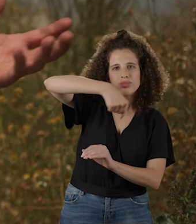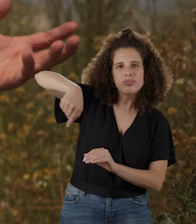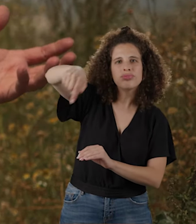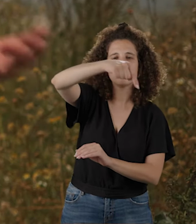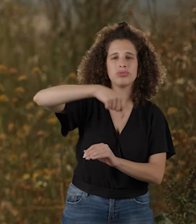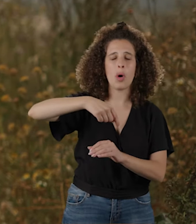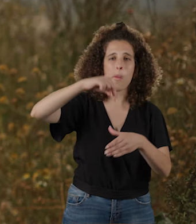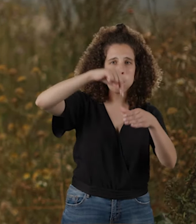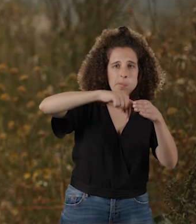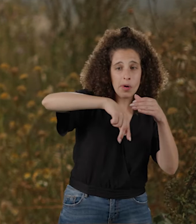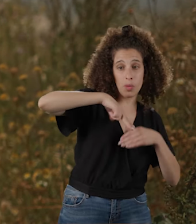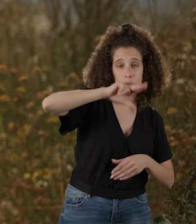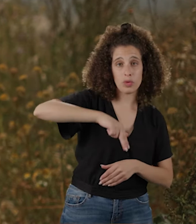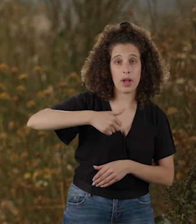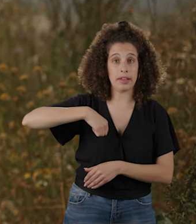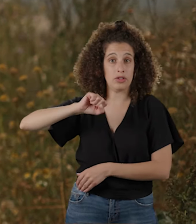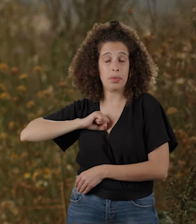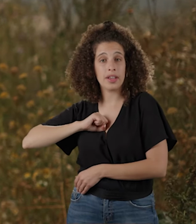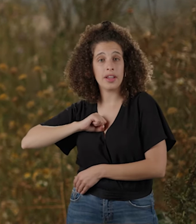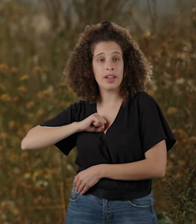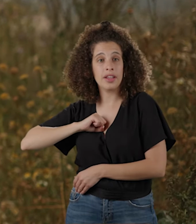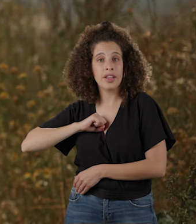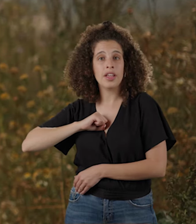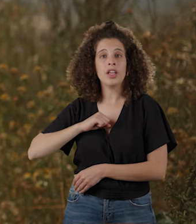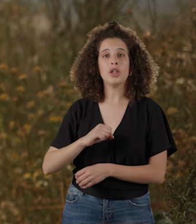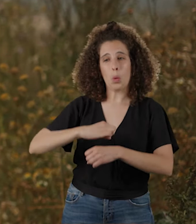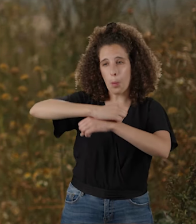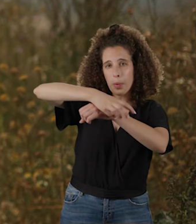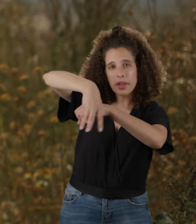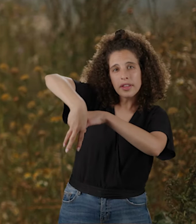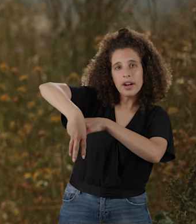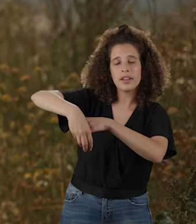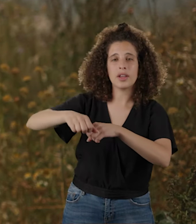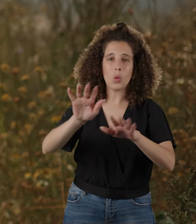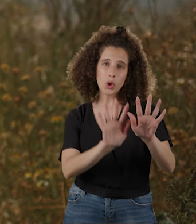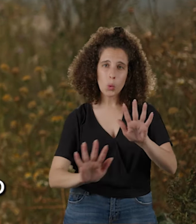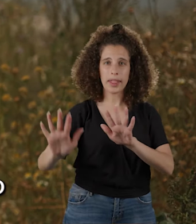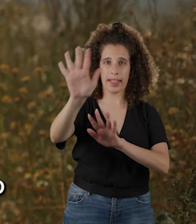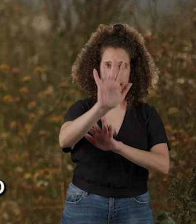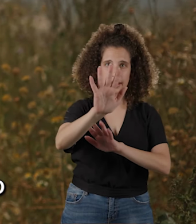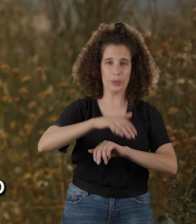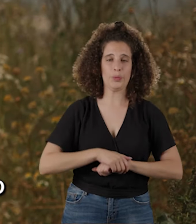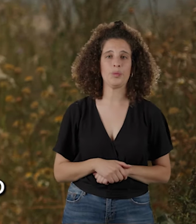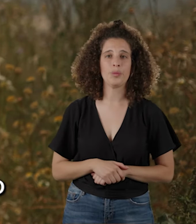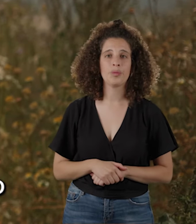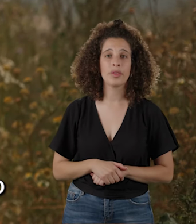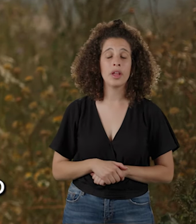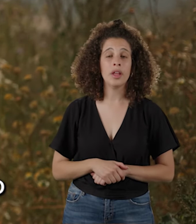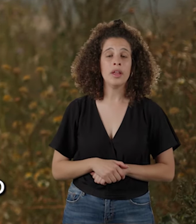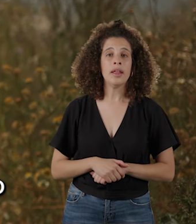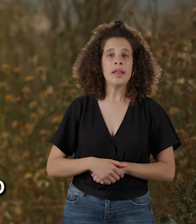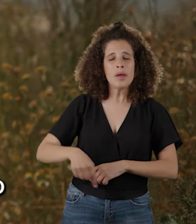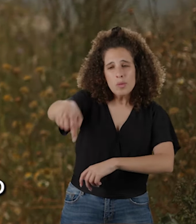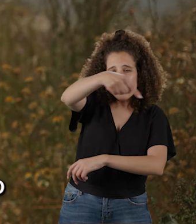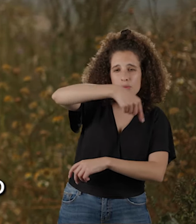Península Ibérica, de uma parte dela, e o Mediterrâneo e o Atlântico. Ora, circulavam